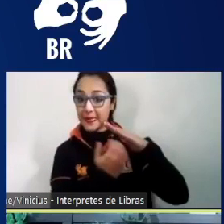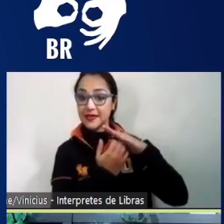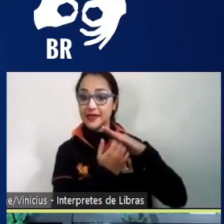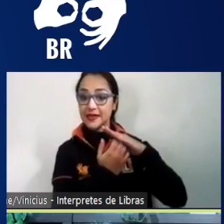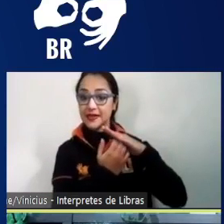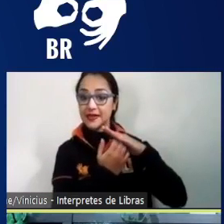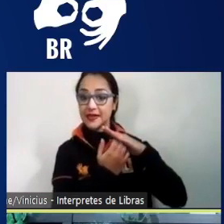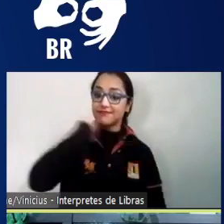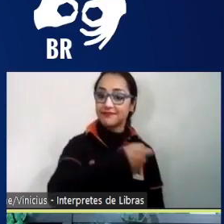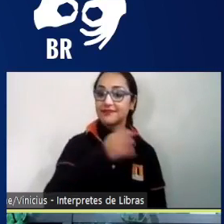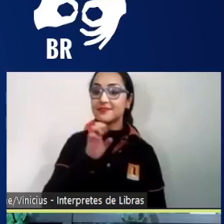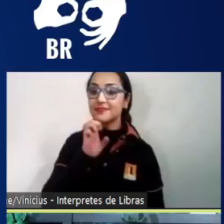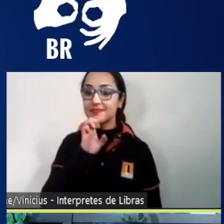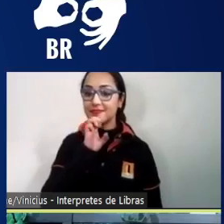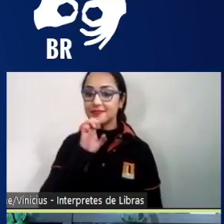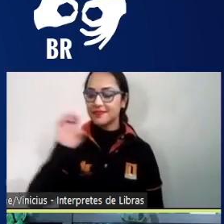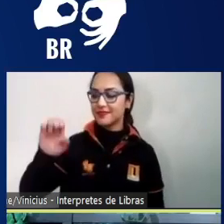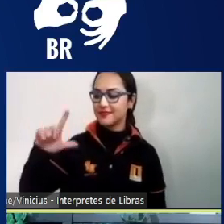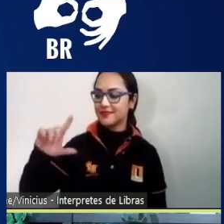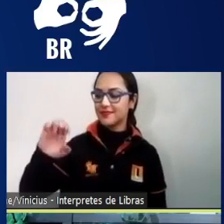Kopp,